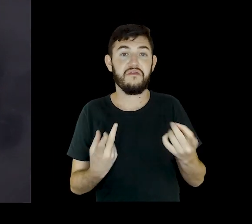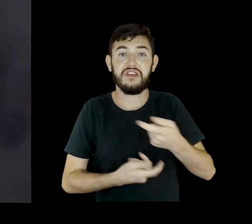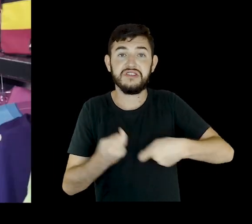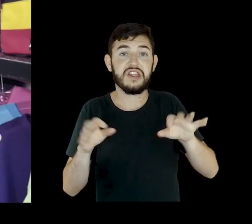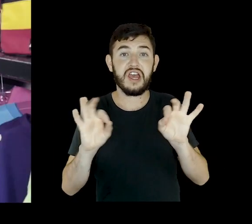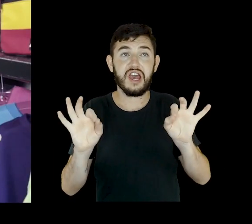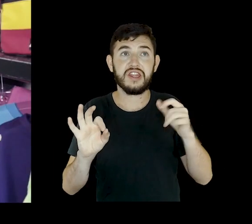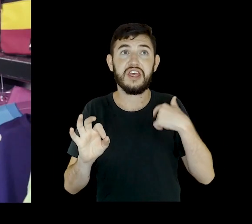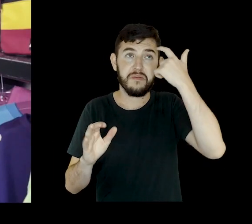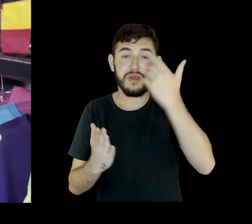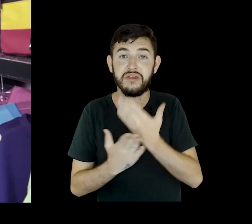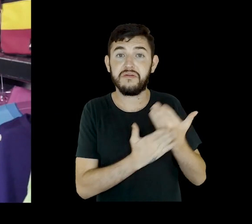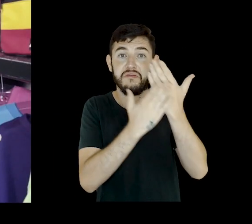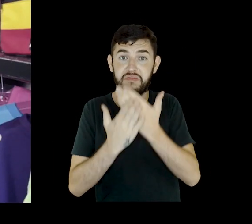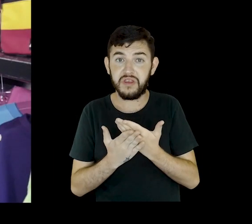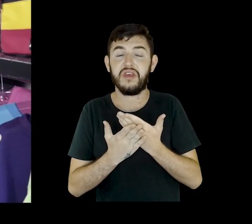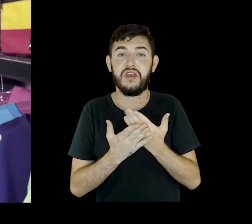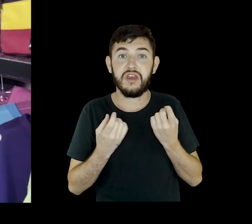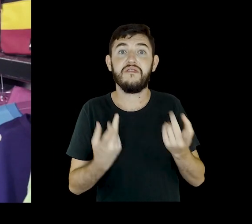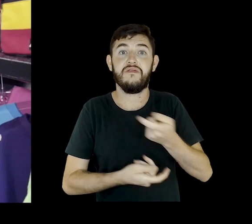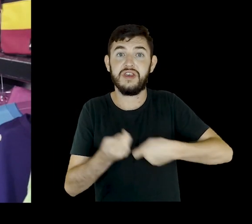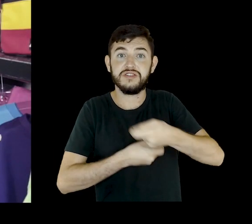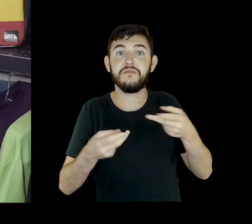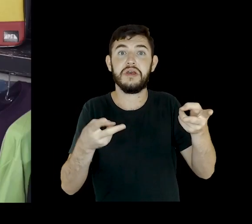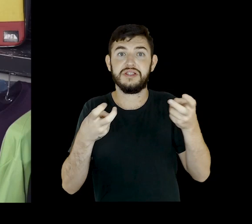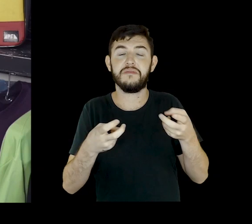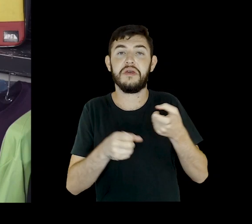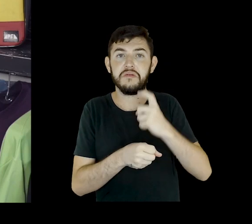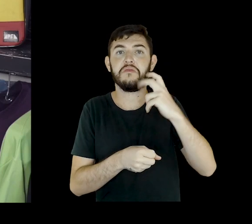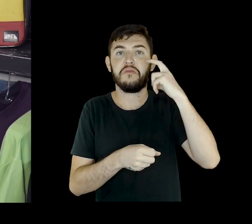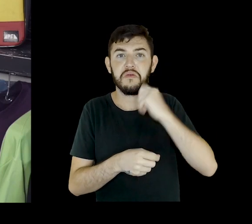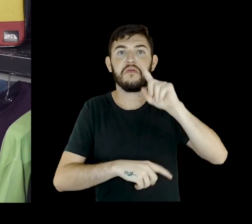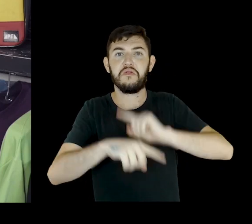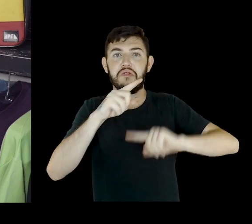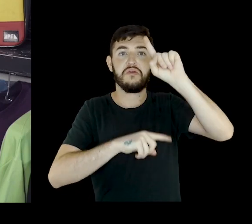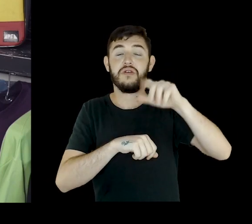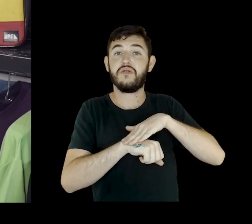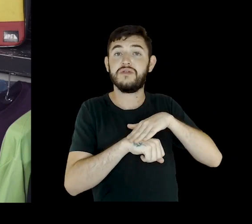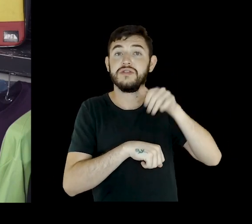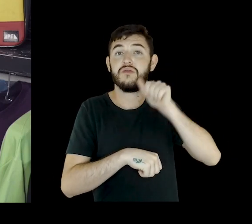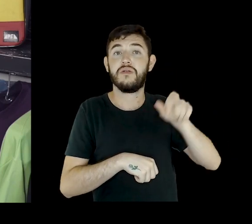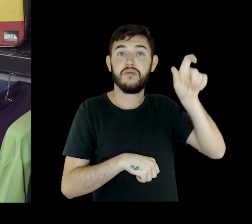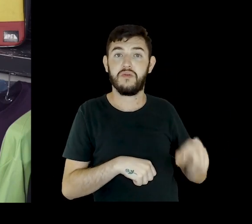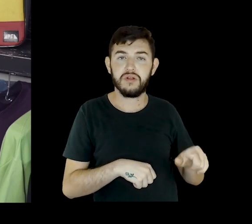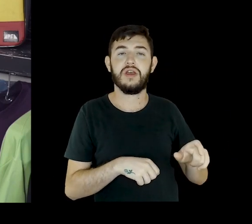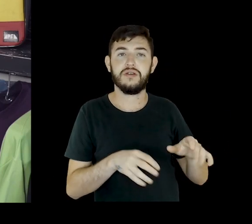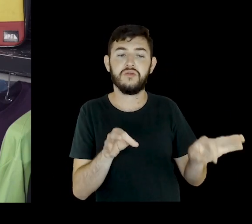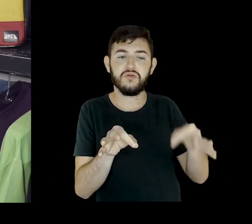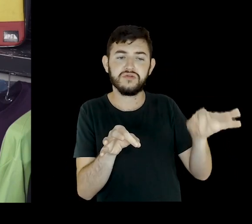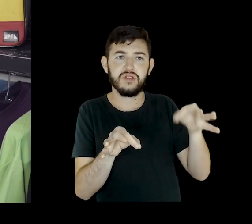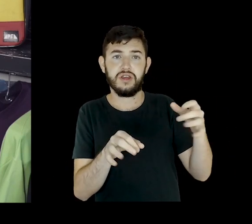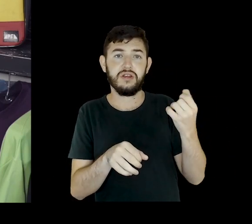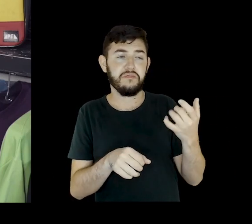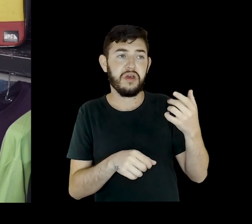E aí eu comecei a vender essas peças e eu vi que estava tendo bastante saída. E aí eu falei pra costureira, eu falei, olha, Dalva, tem uma grande